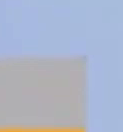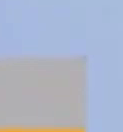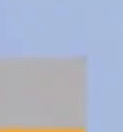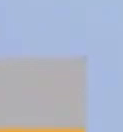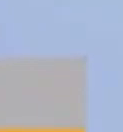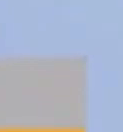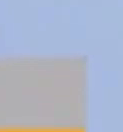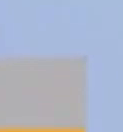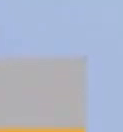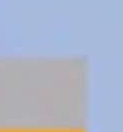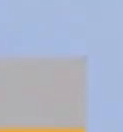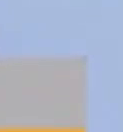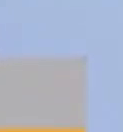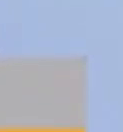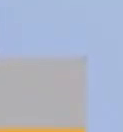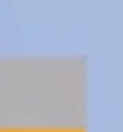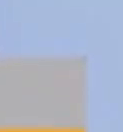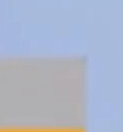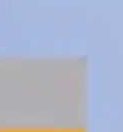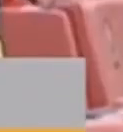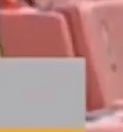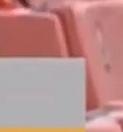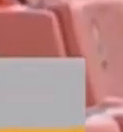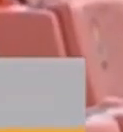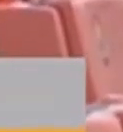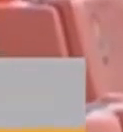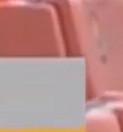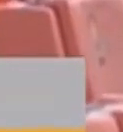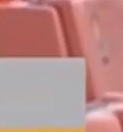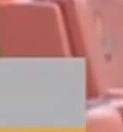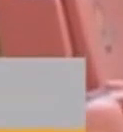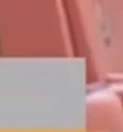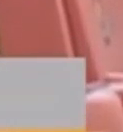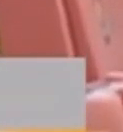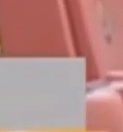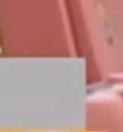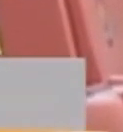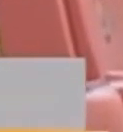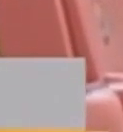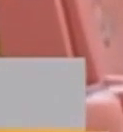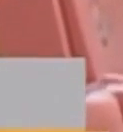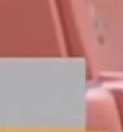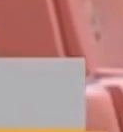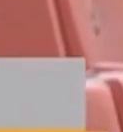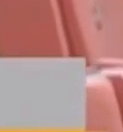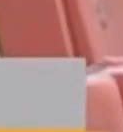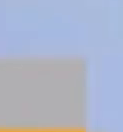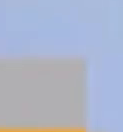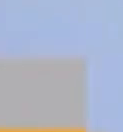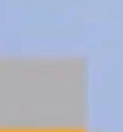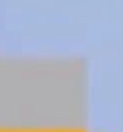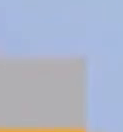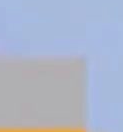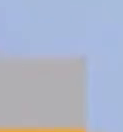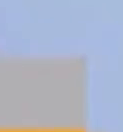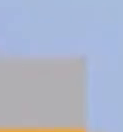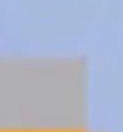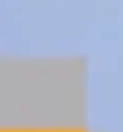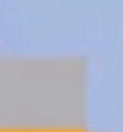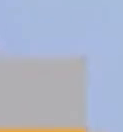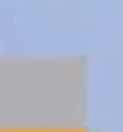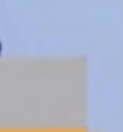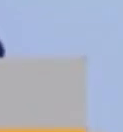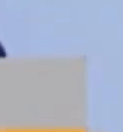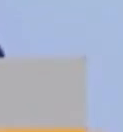presidente do em pele lamenta Detenção de jornalistas devidamente credenciados e pede para que situações do